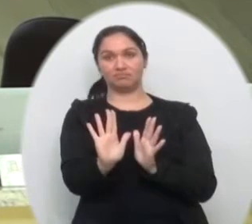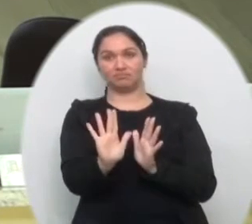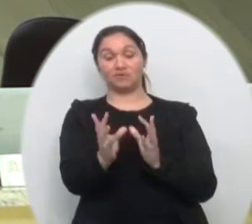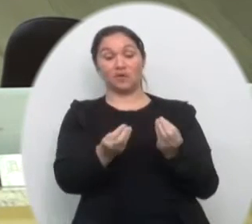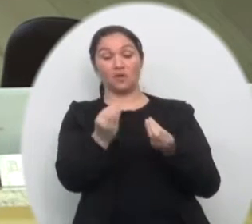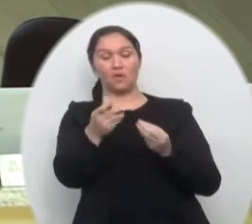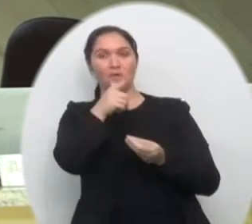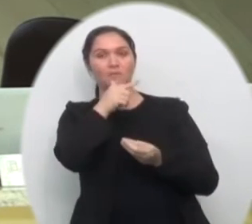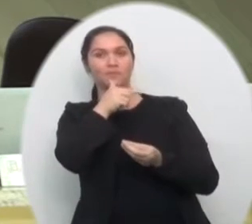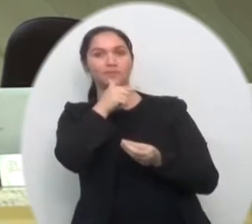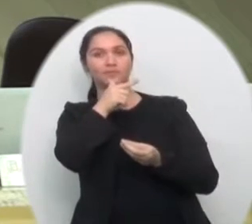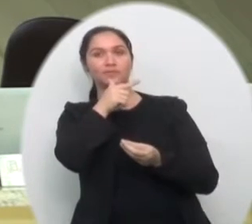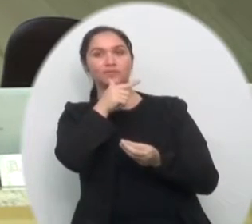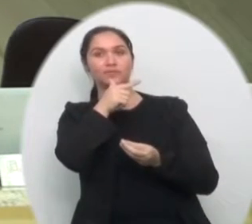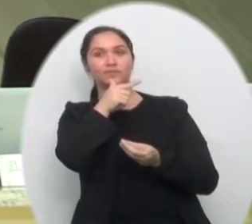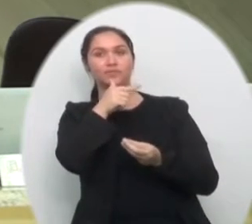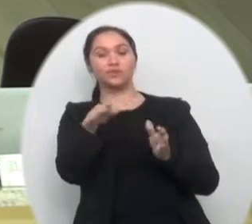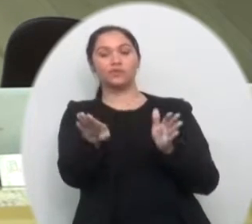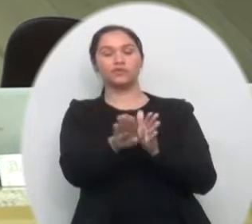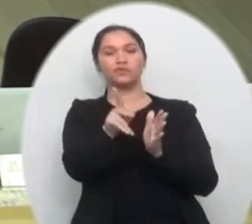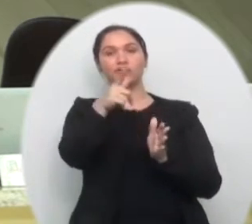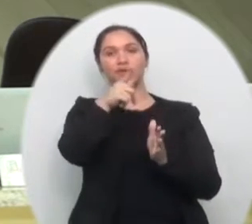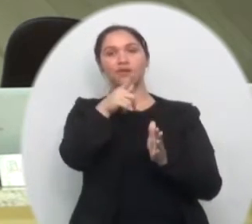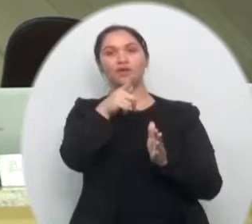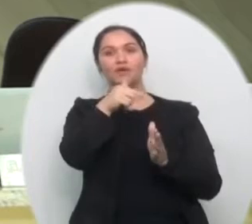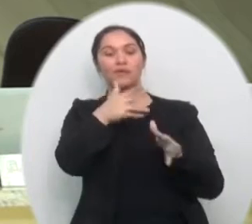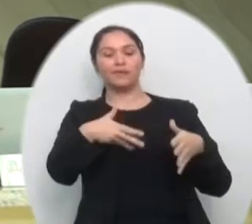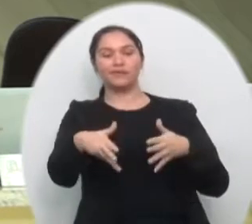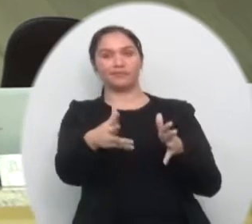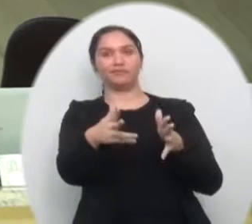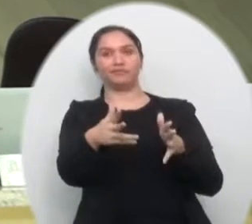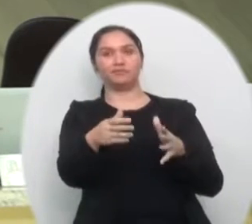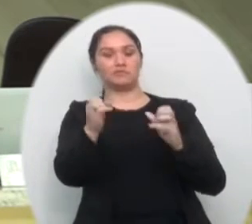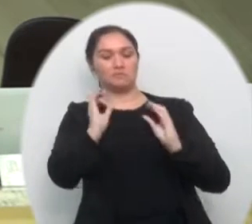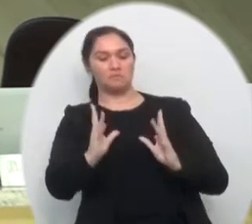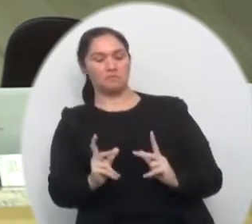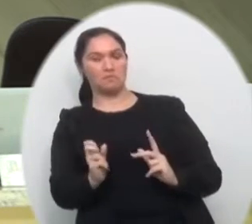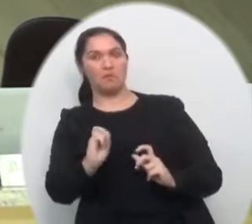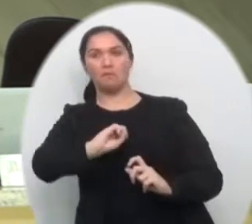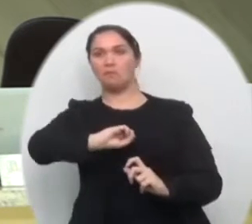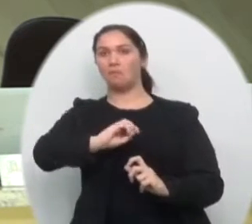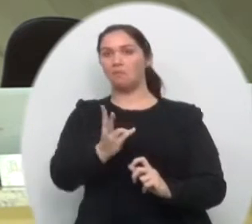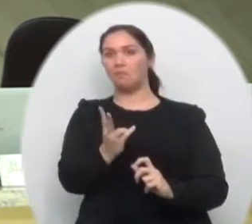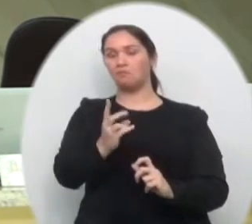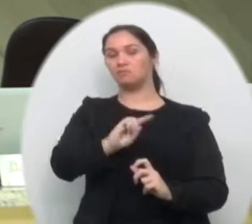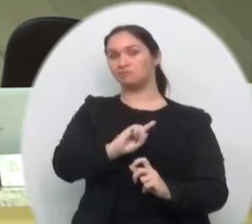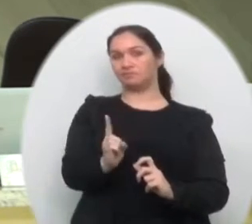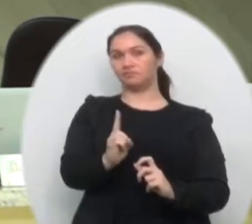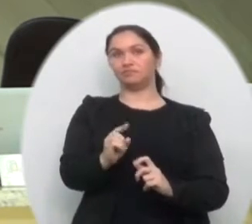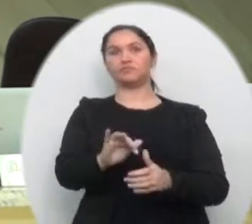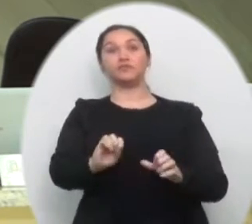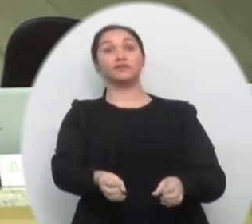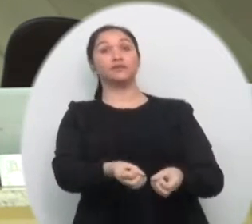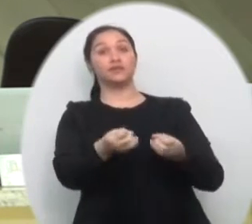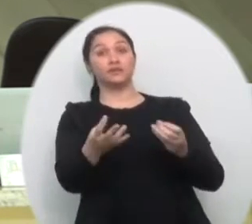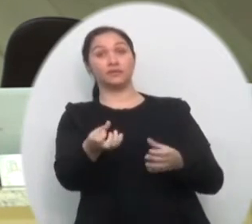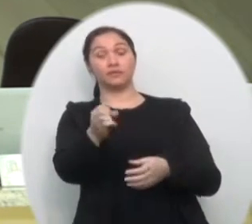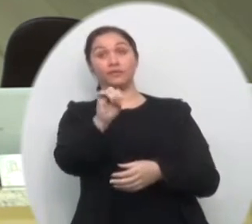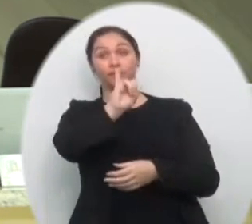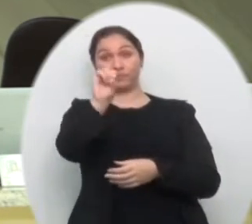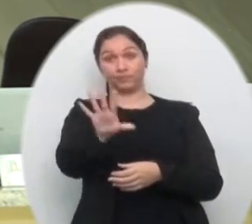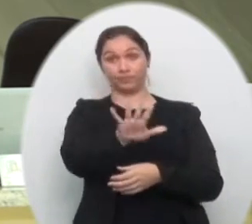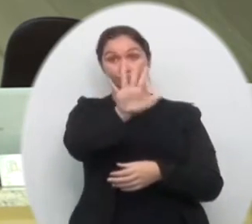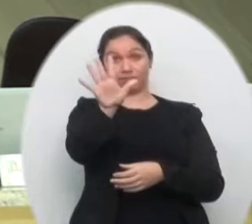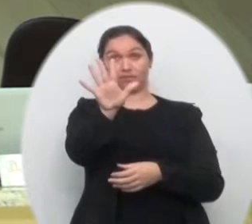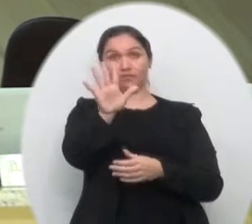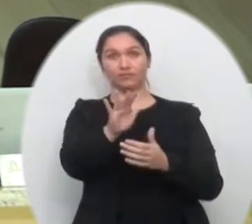não sabe. Posso uma foto, por favor? Bom, aqui é a residência do morador extremante. Para vocês terem noção, é